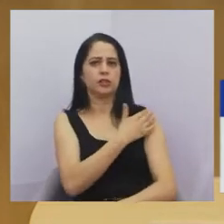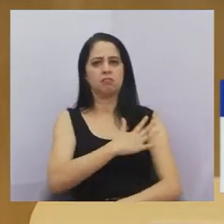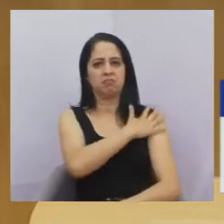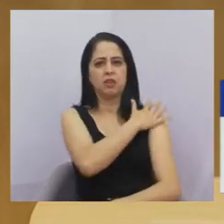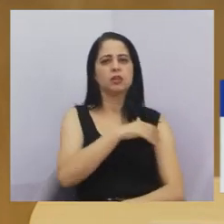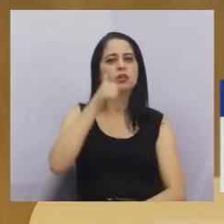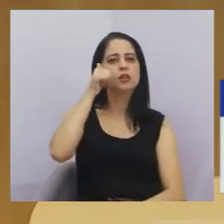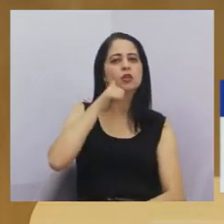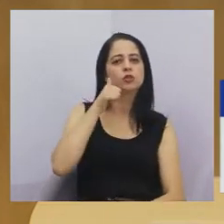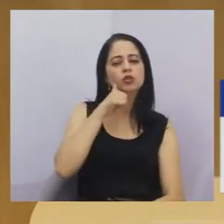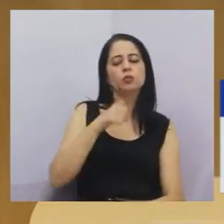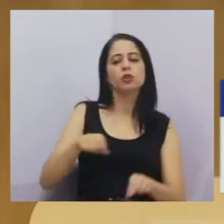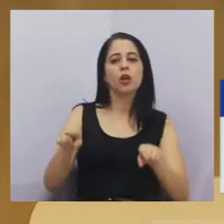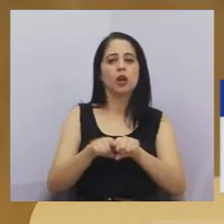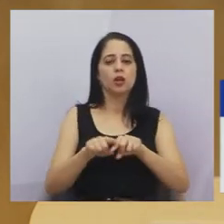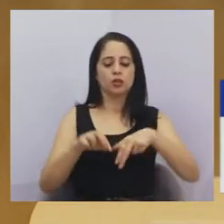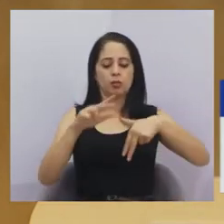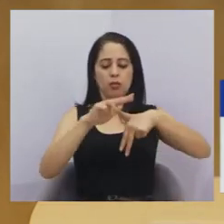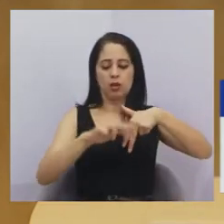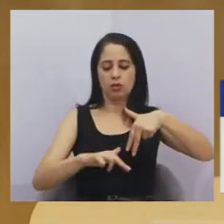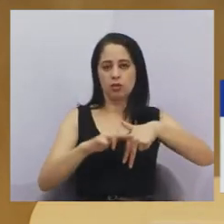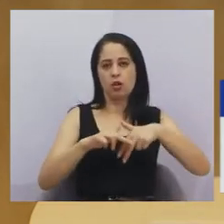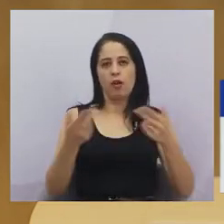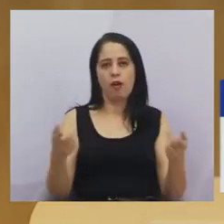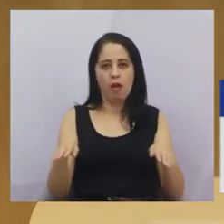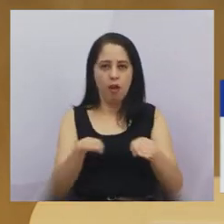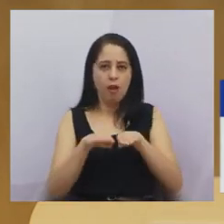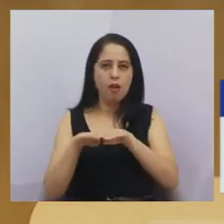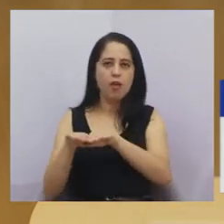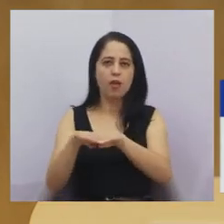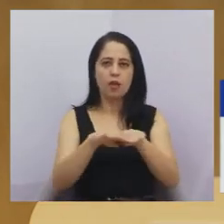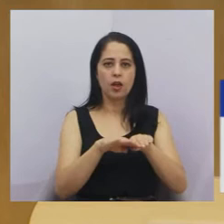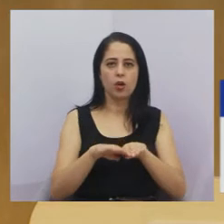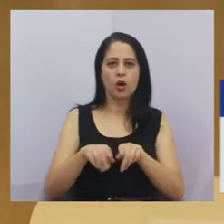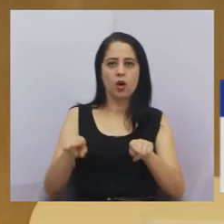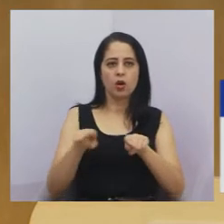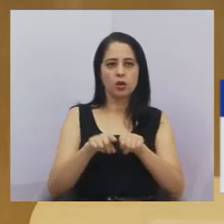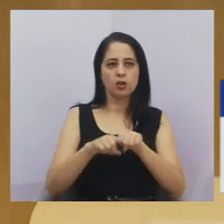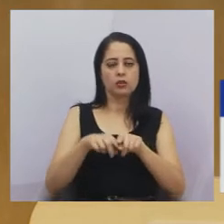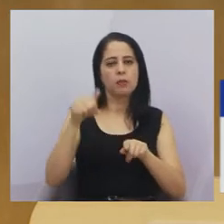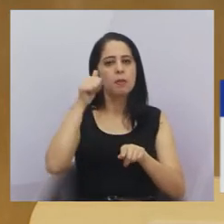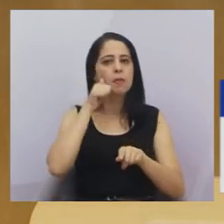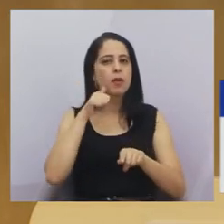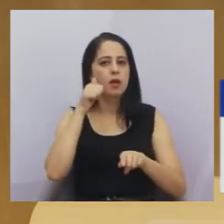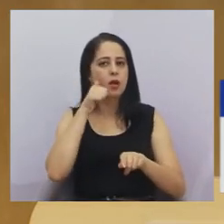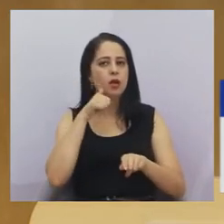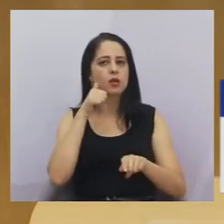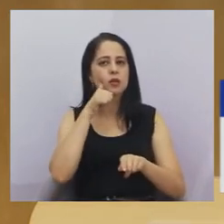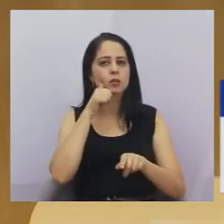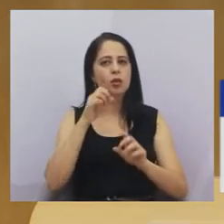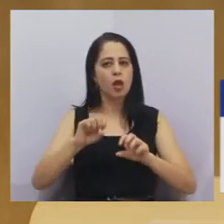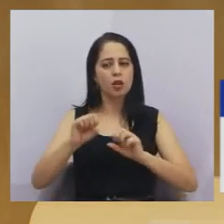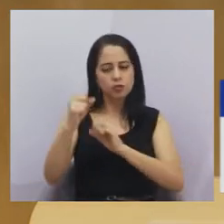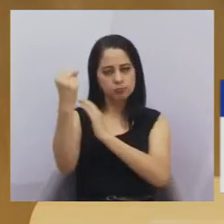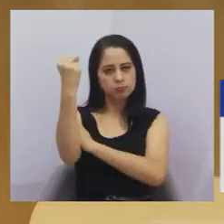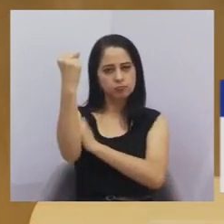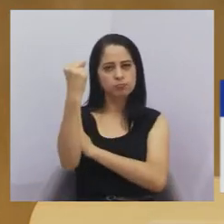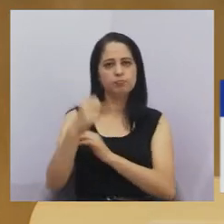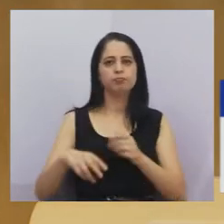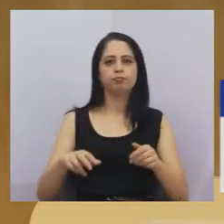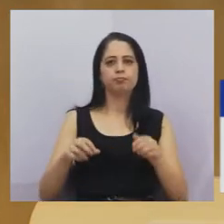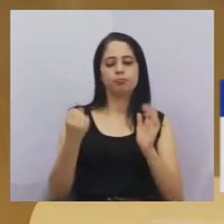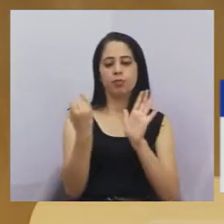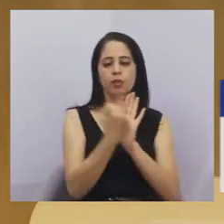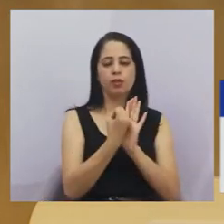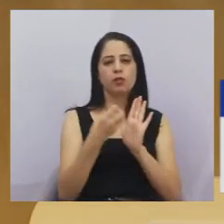promoção da igualdade de gênero e o empoderamento de todas as mulheres e meninas no âmbito municipal. Inciso